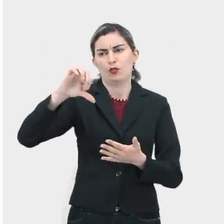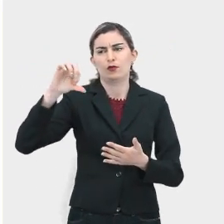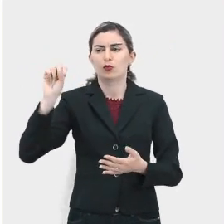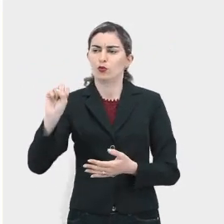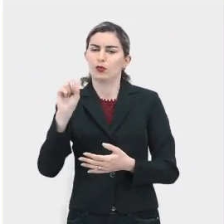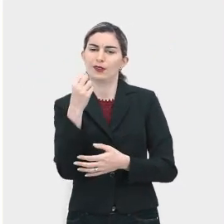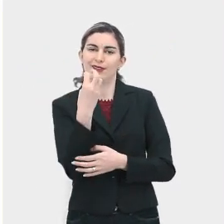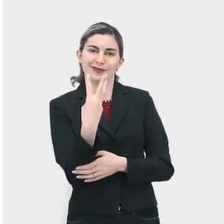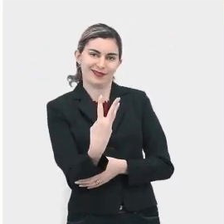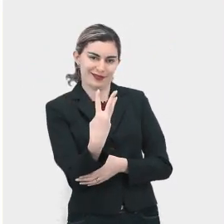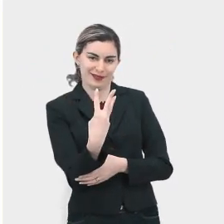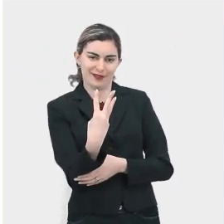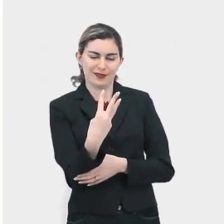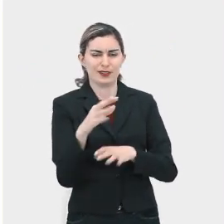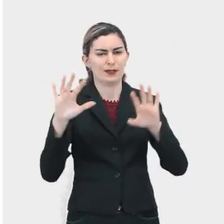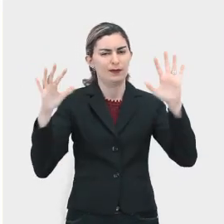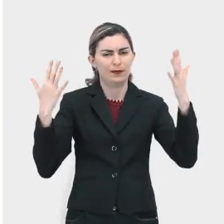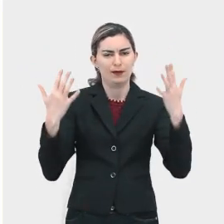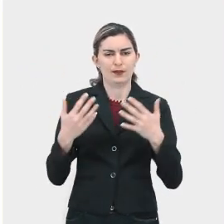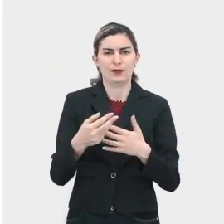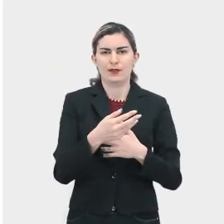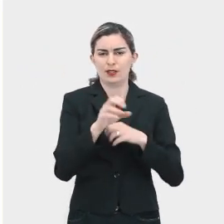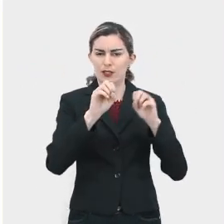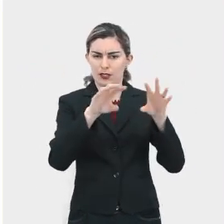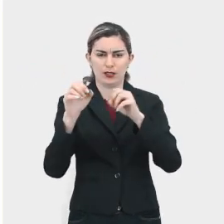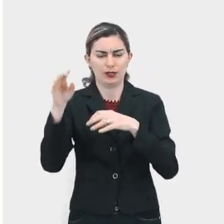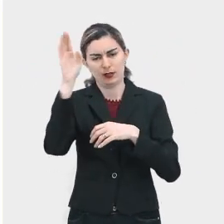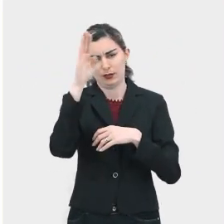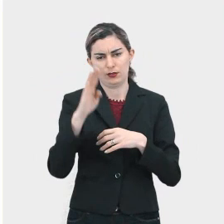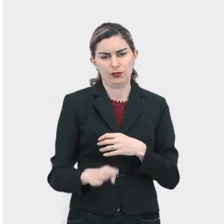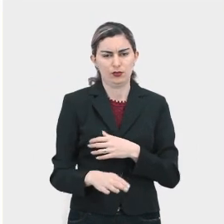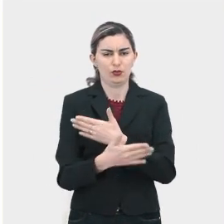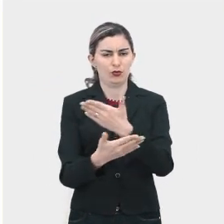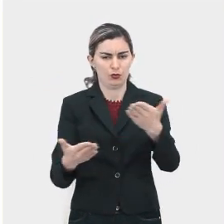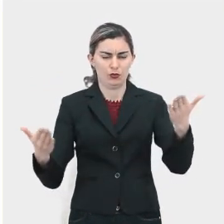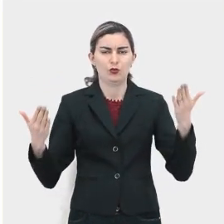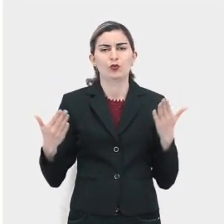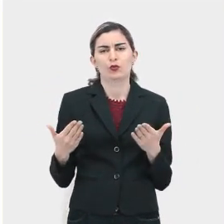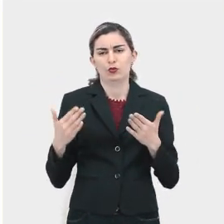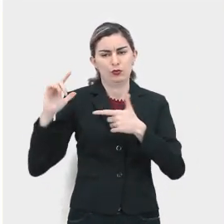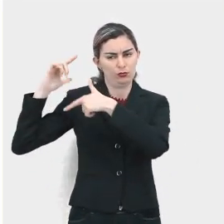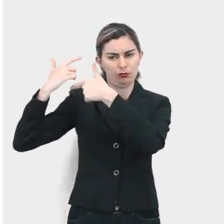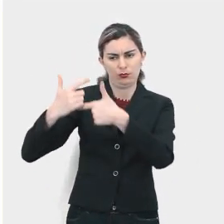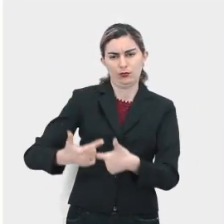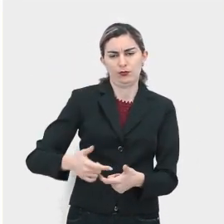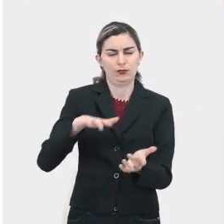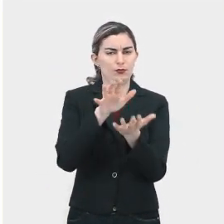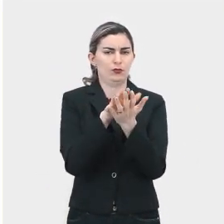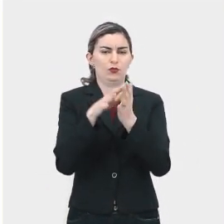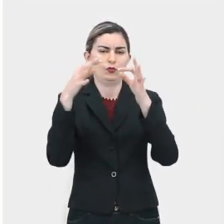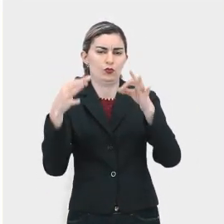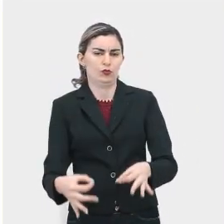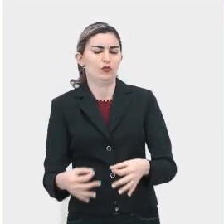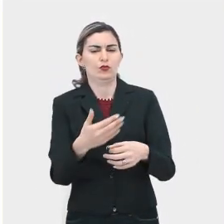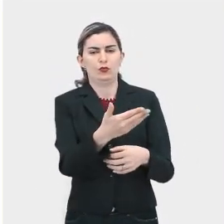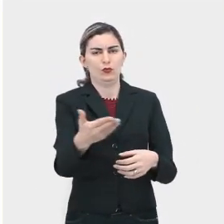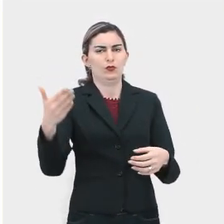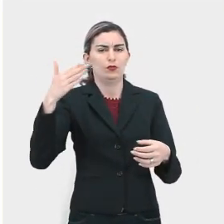1983, um dos espetáculos mais ensinados do Brasil. Tornou-se tradição em Pernambuco justamente no ciclo